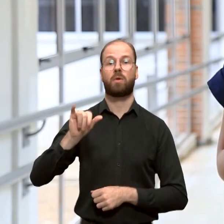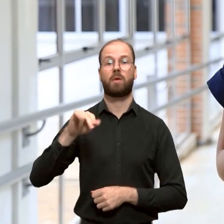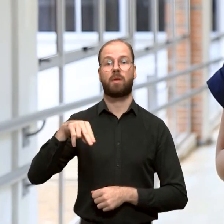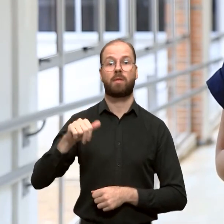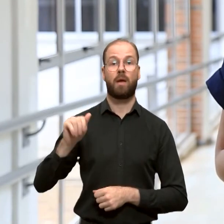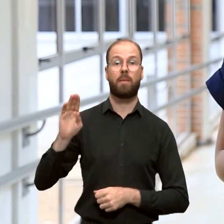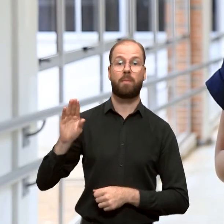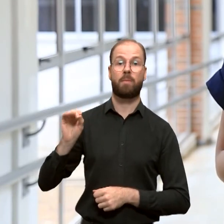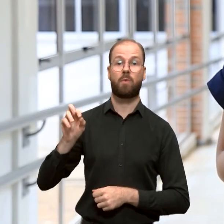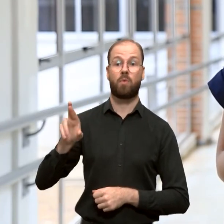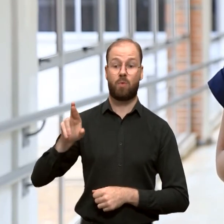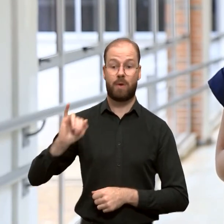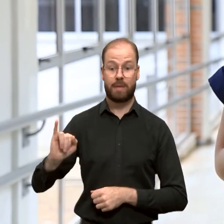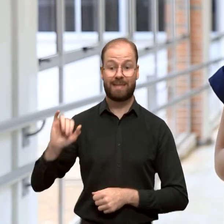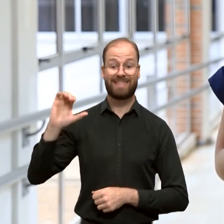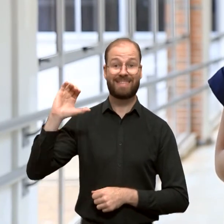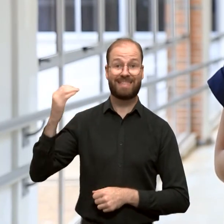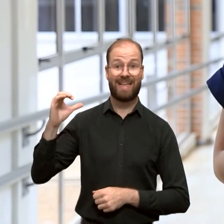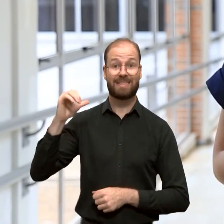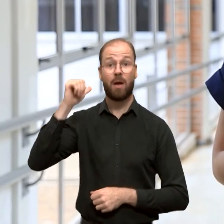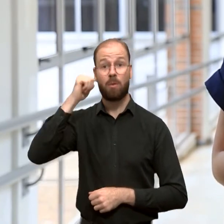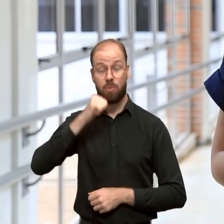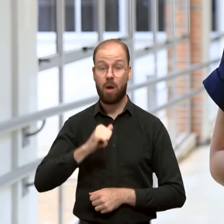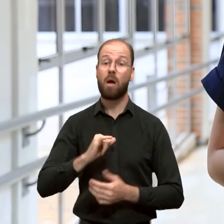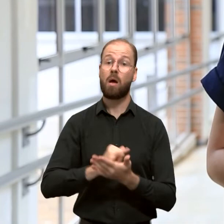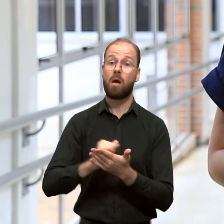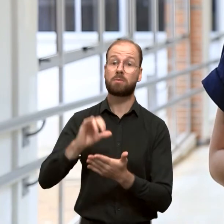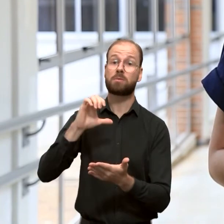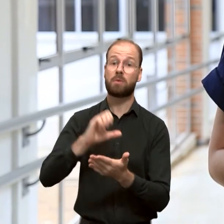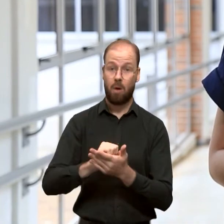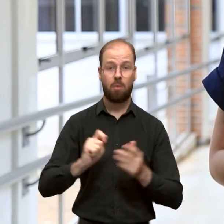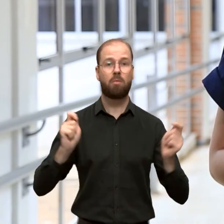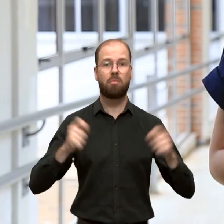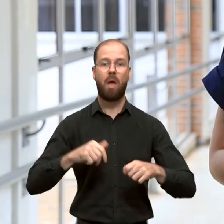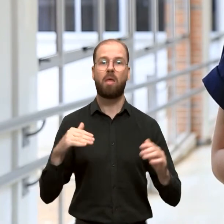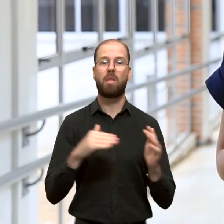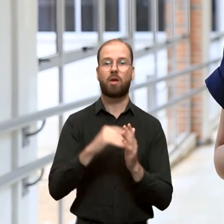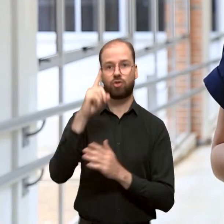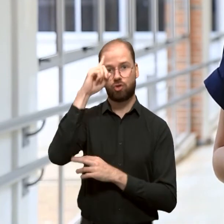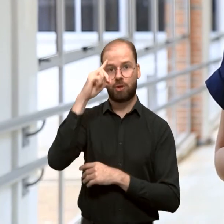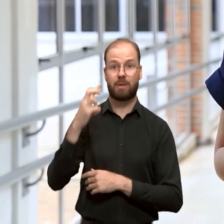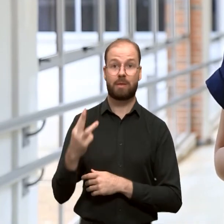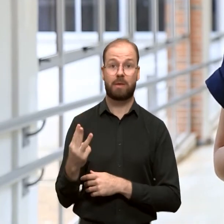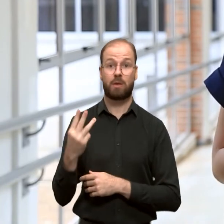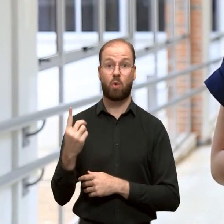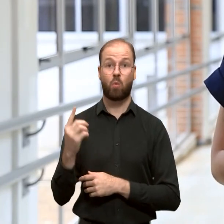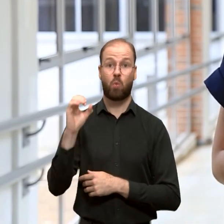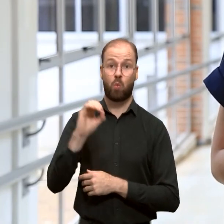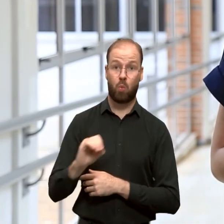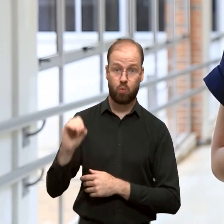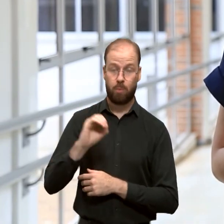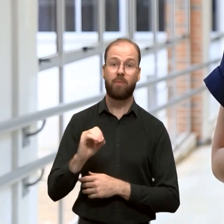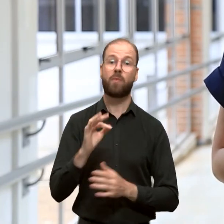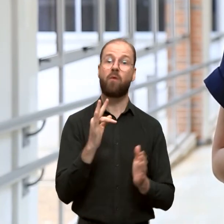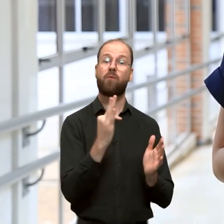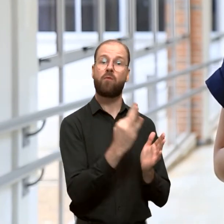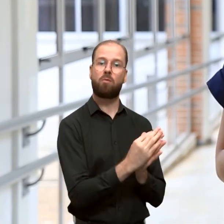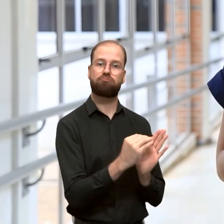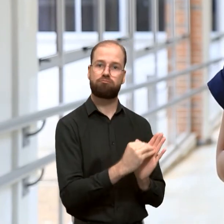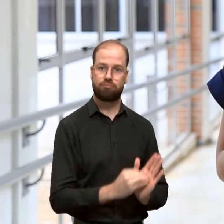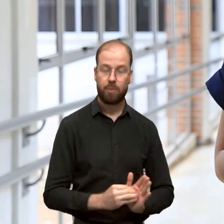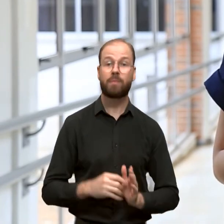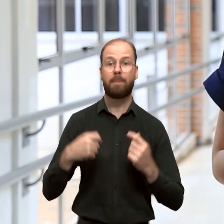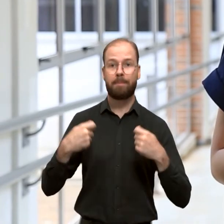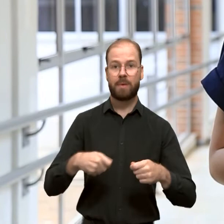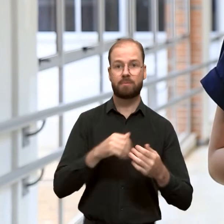inscrições podem ser feitas até o dia 31 de outubro por meio de um formulário. É preciso também enviar